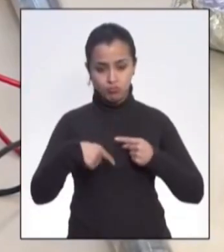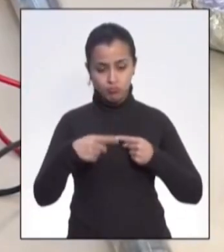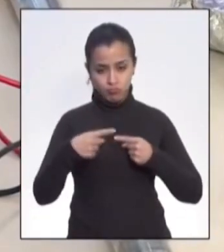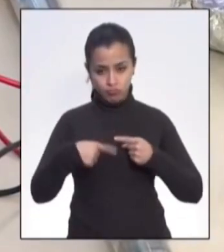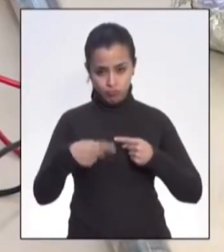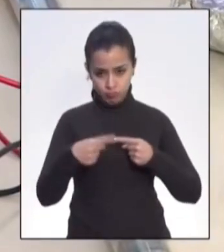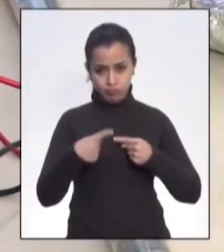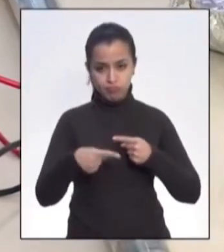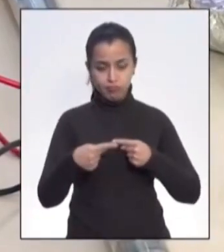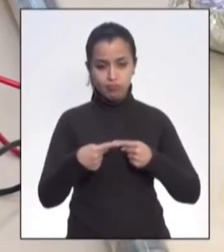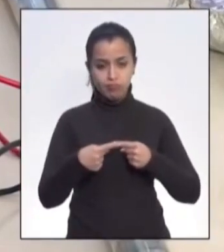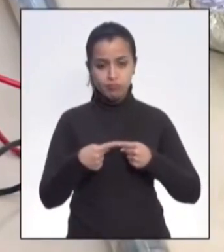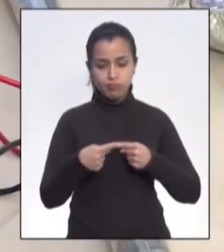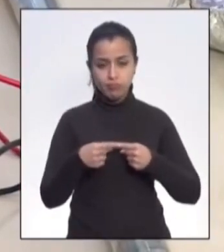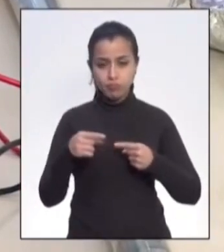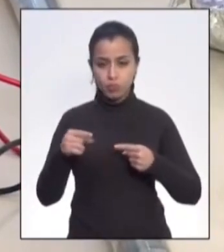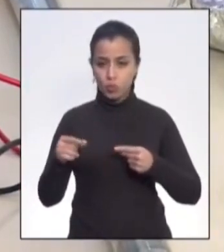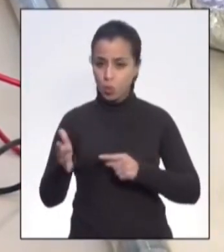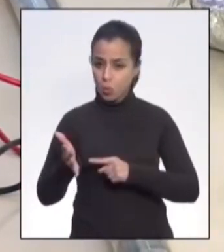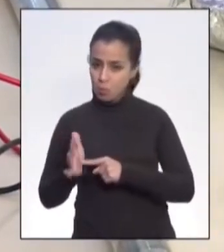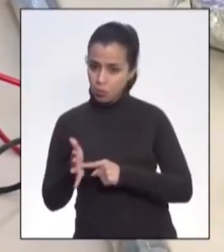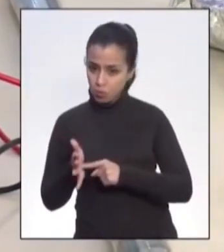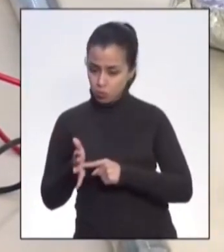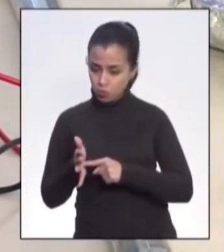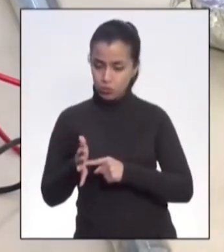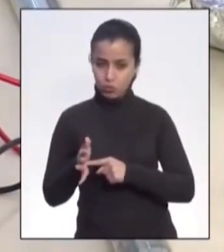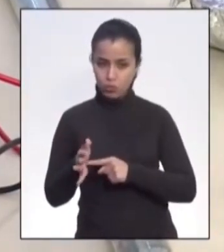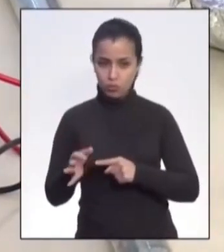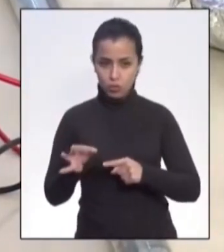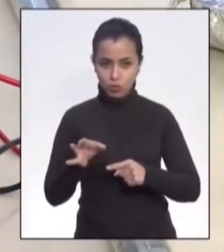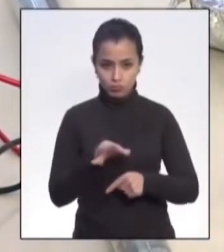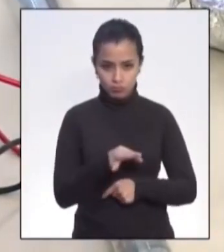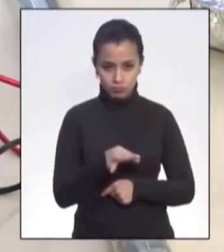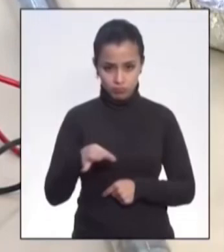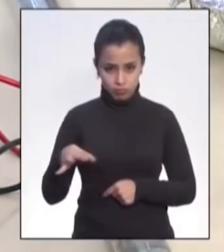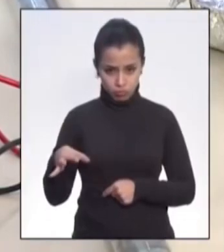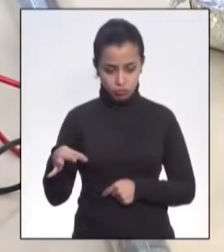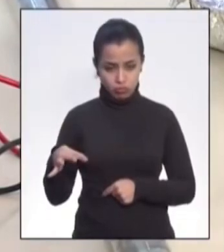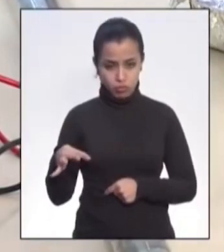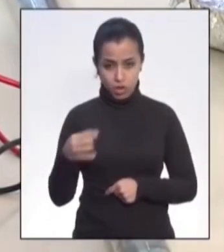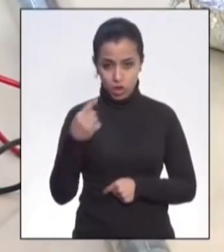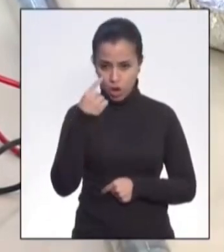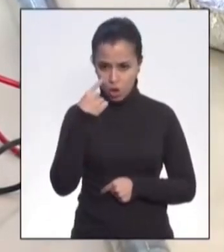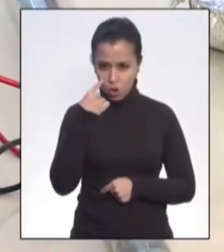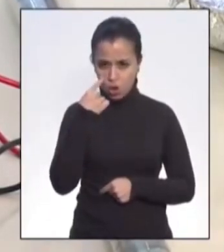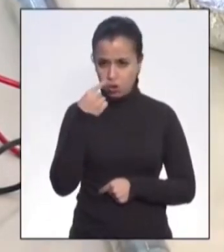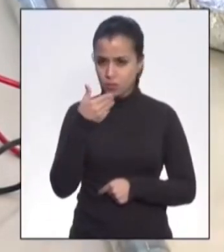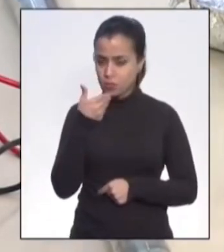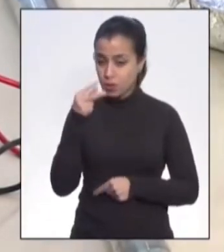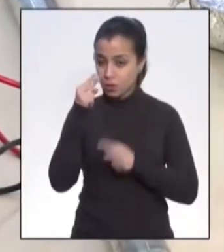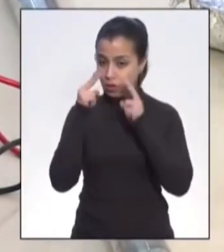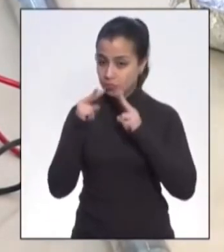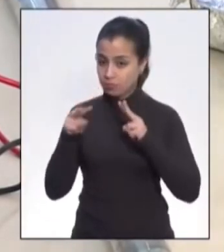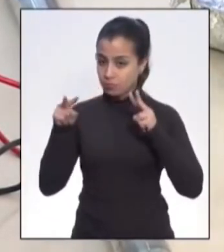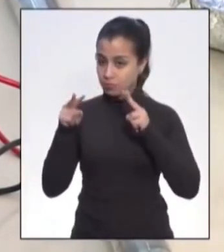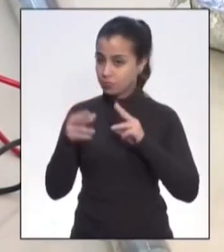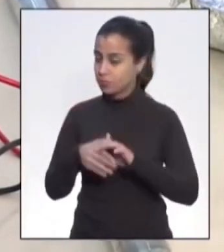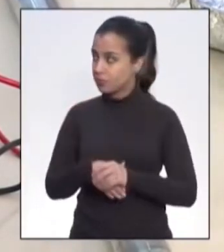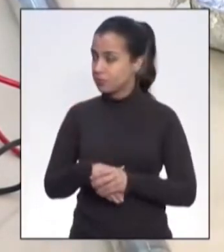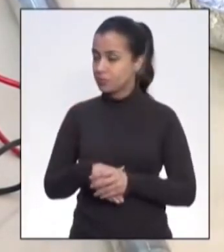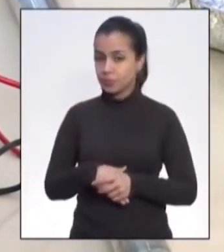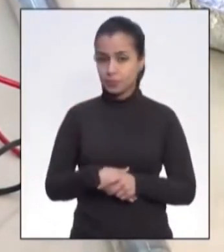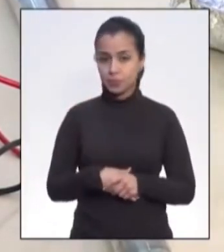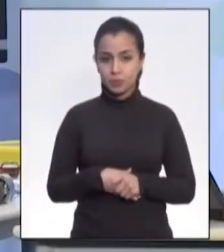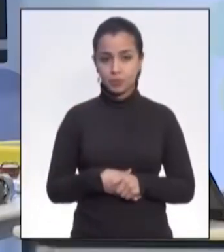na fonte de energia elétrica, eu desconectar ele aqui da energia elétrica e